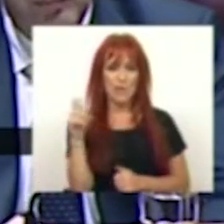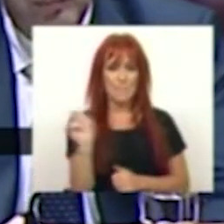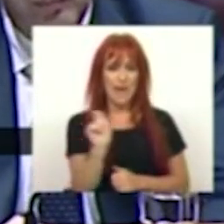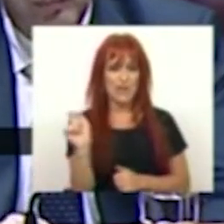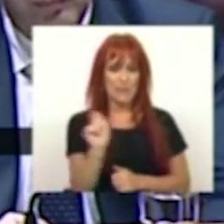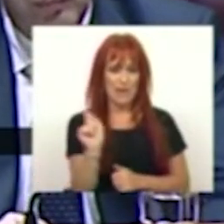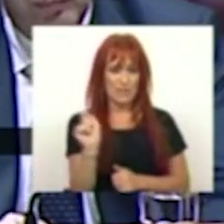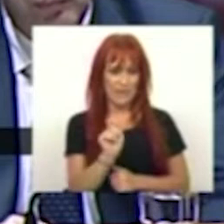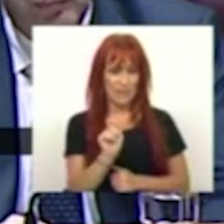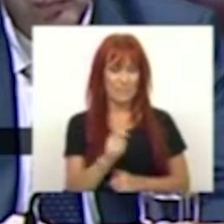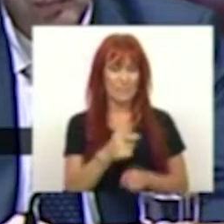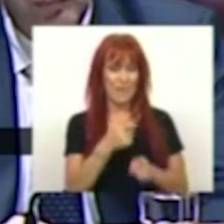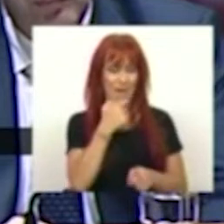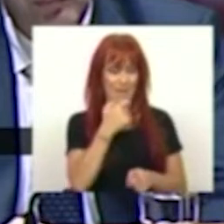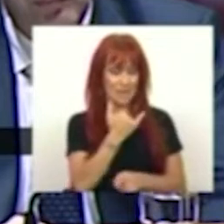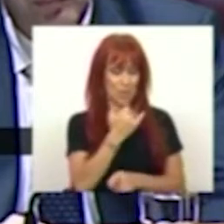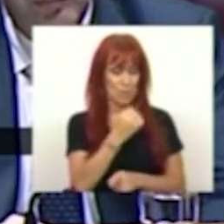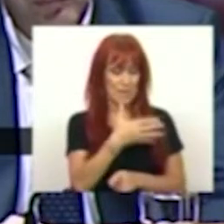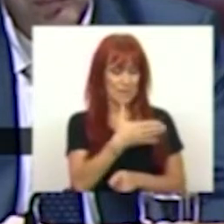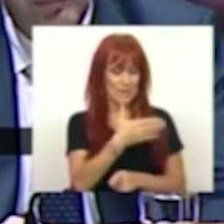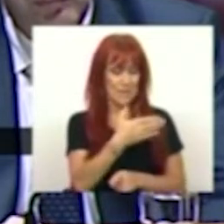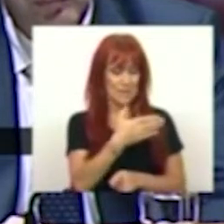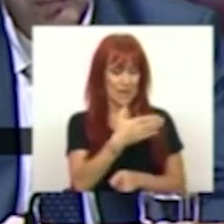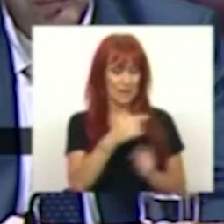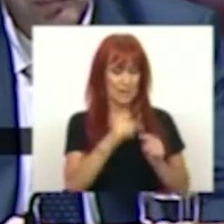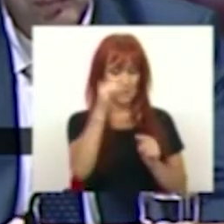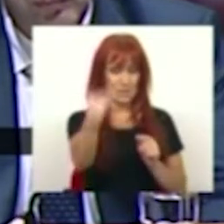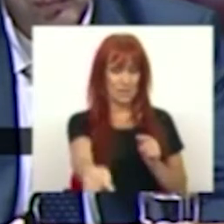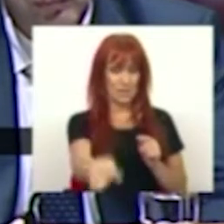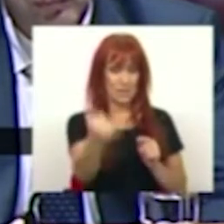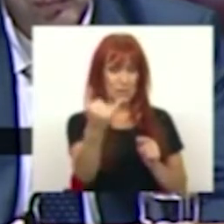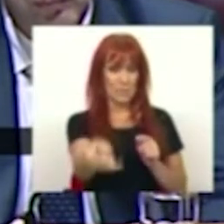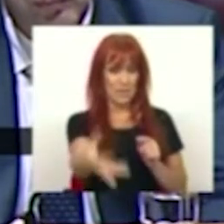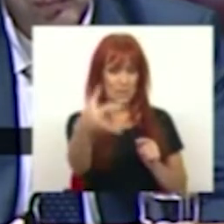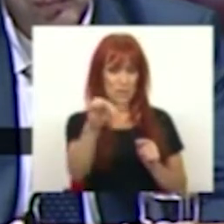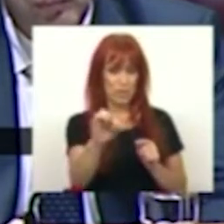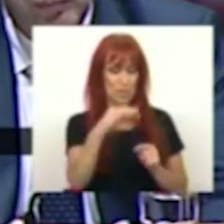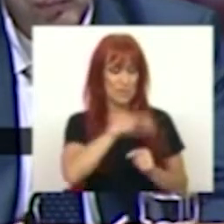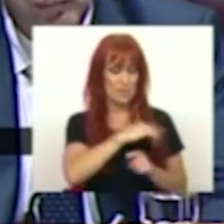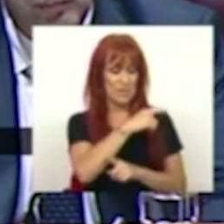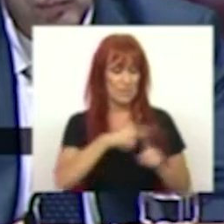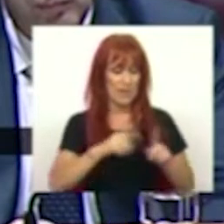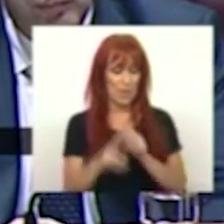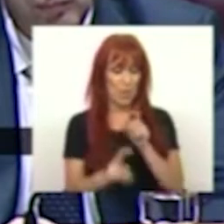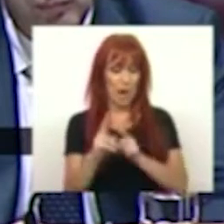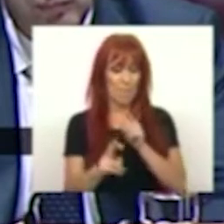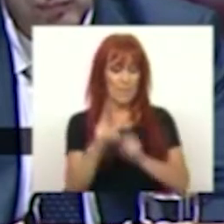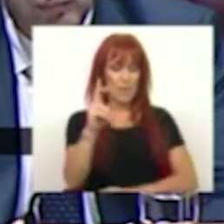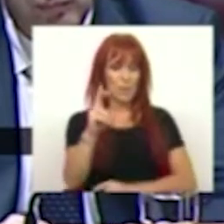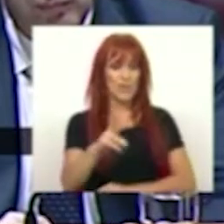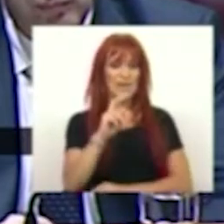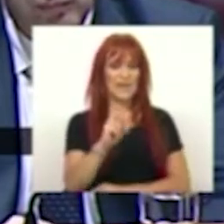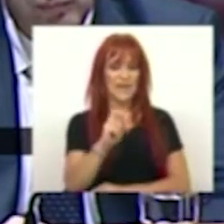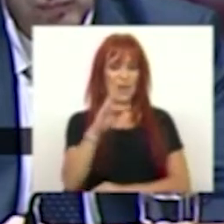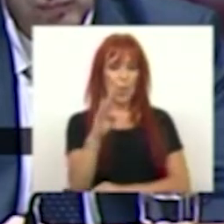mês. Só entre 2017 e 2018, o salário mediano aumentou